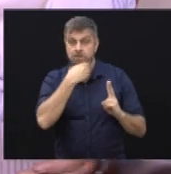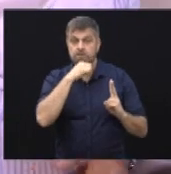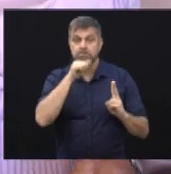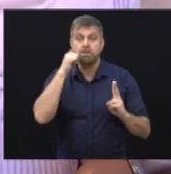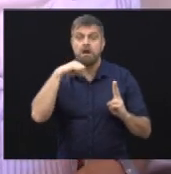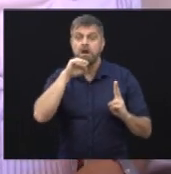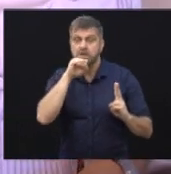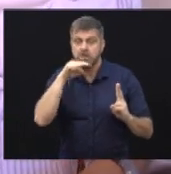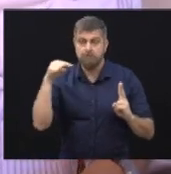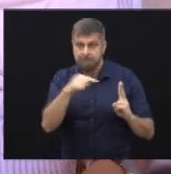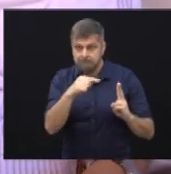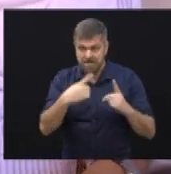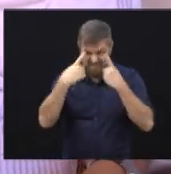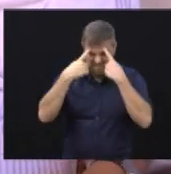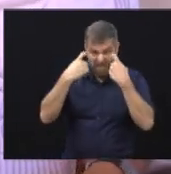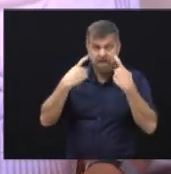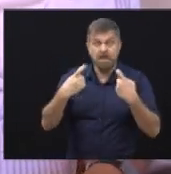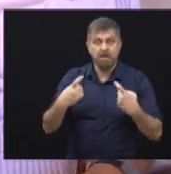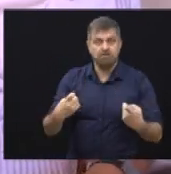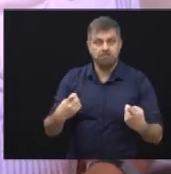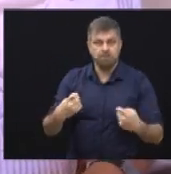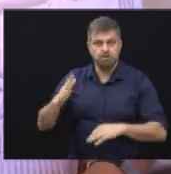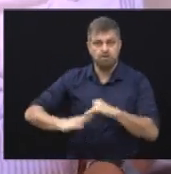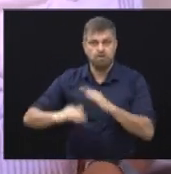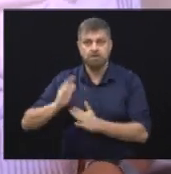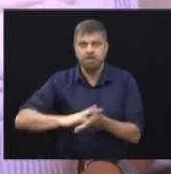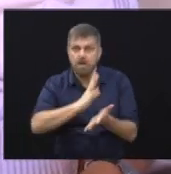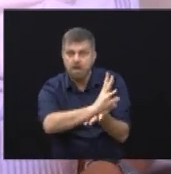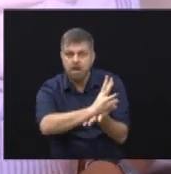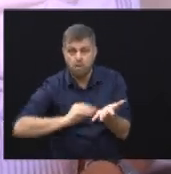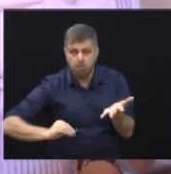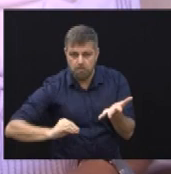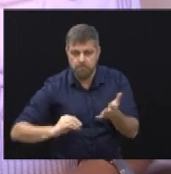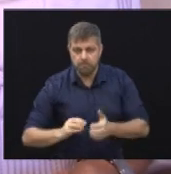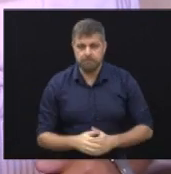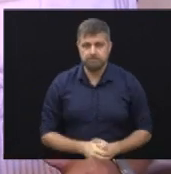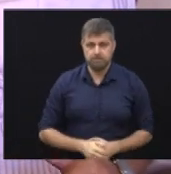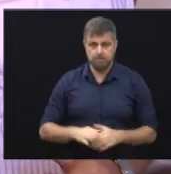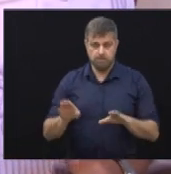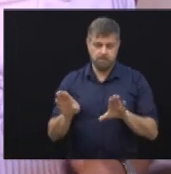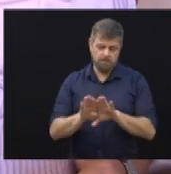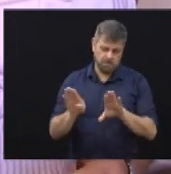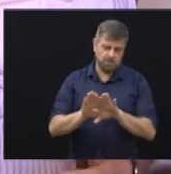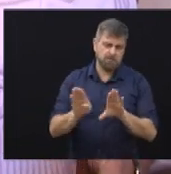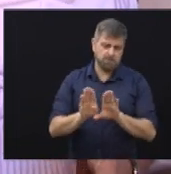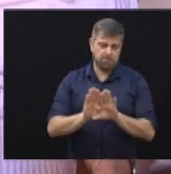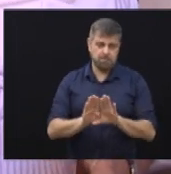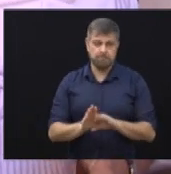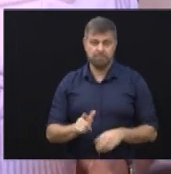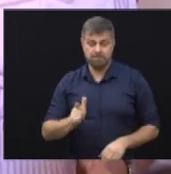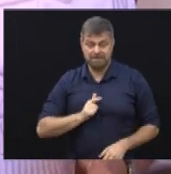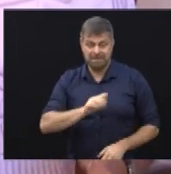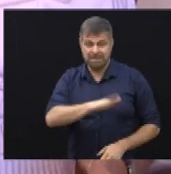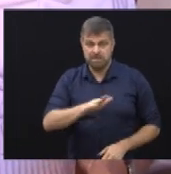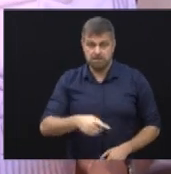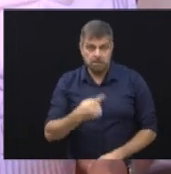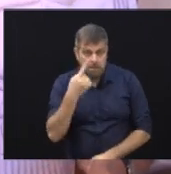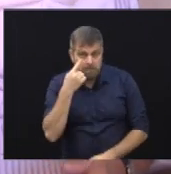modelo de comportamento, esse agir violentamente. E ainda temos crianças